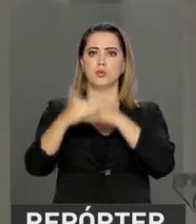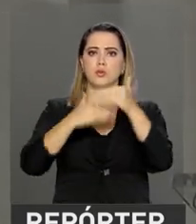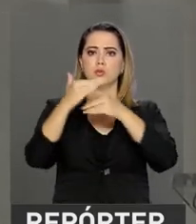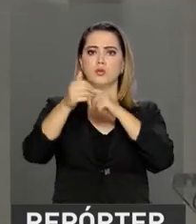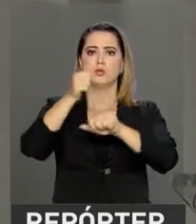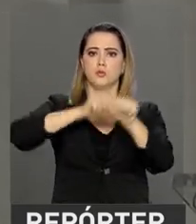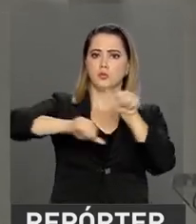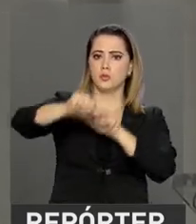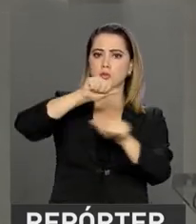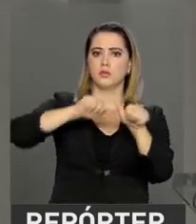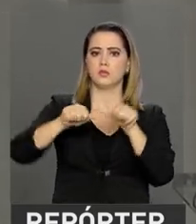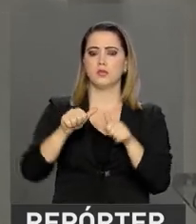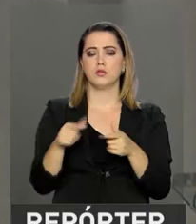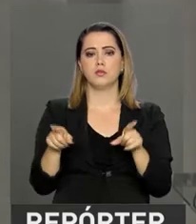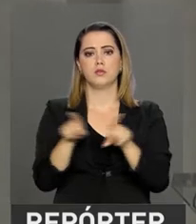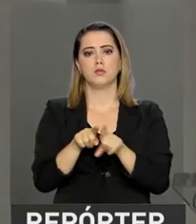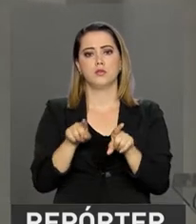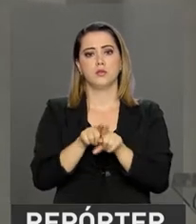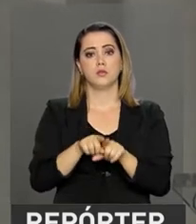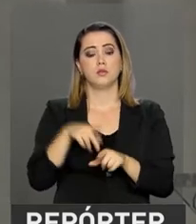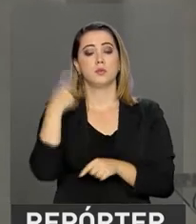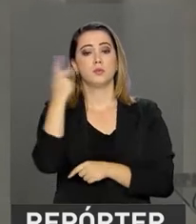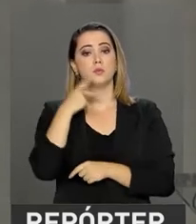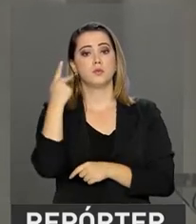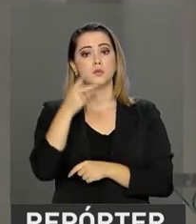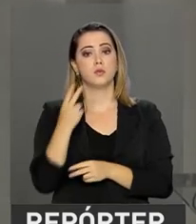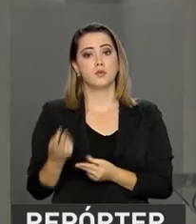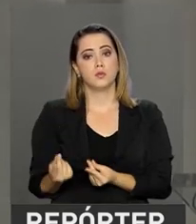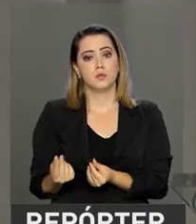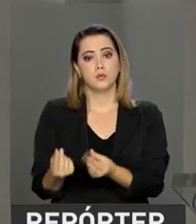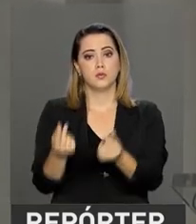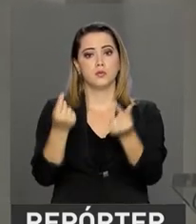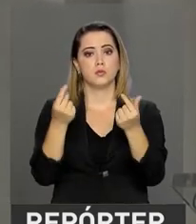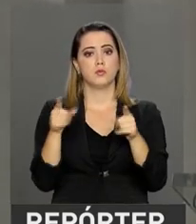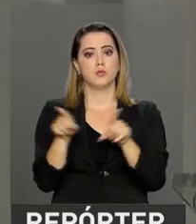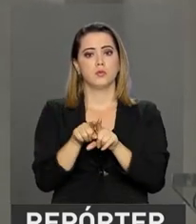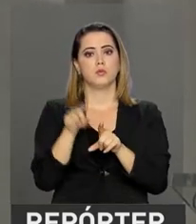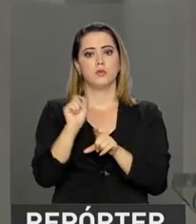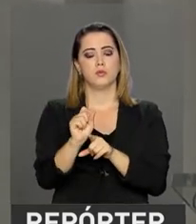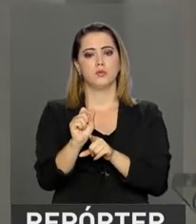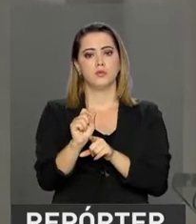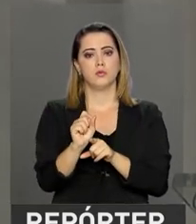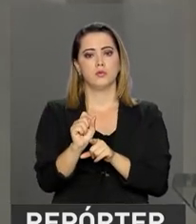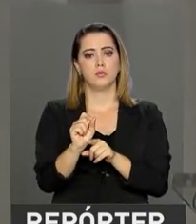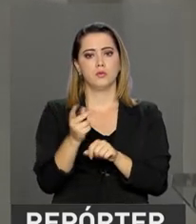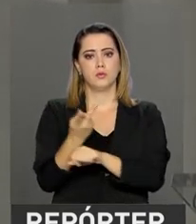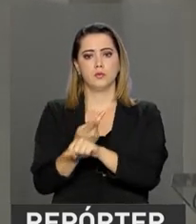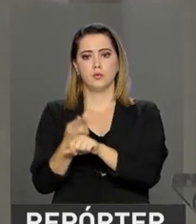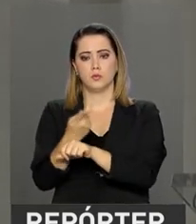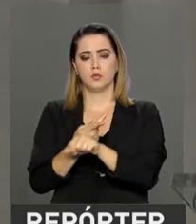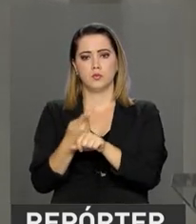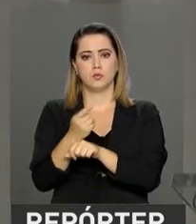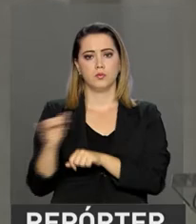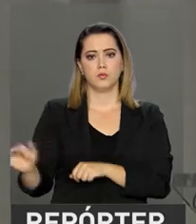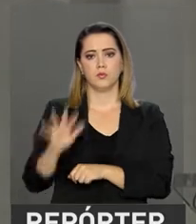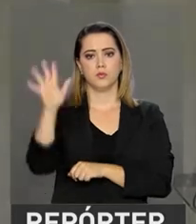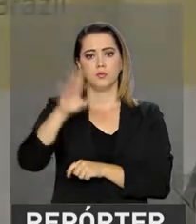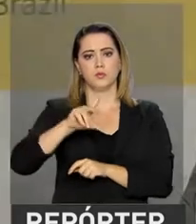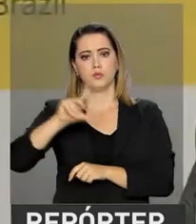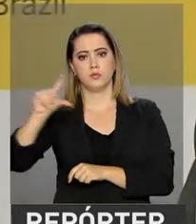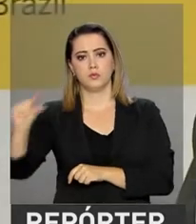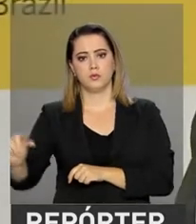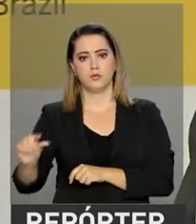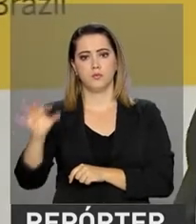motor pop e também as políticas a política monetária o perseguiu a uma inflação baixa